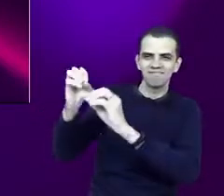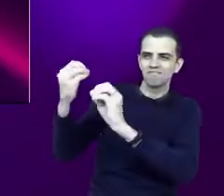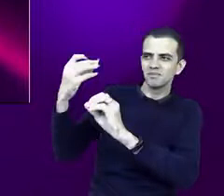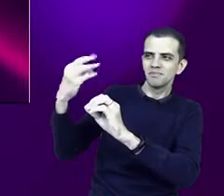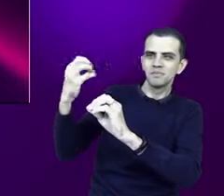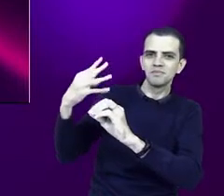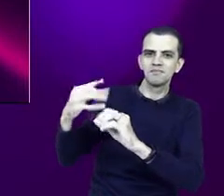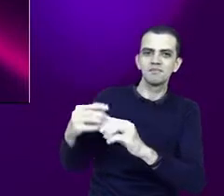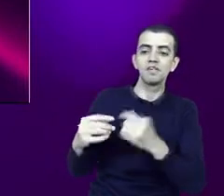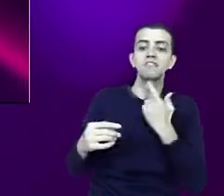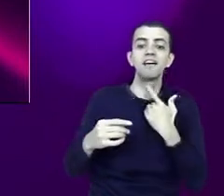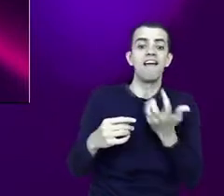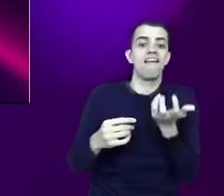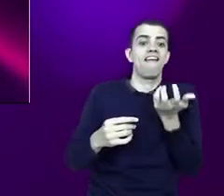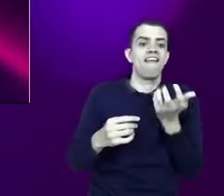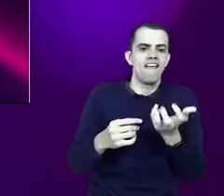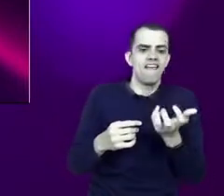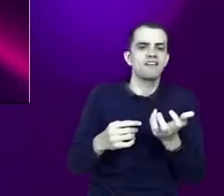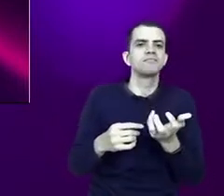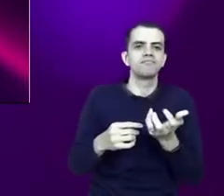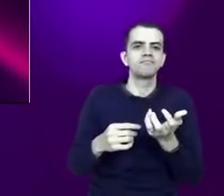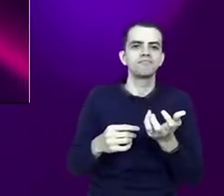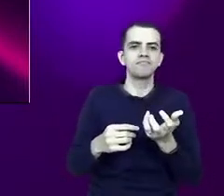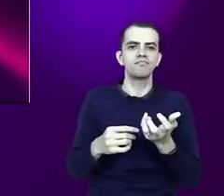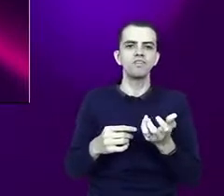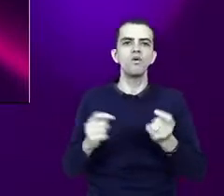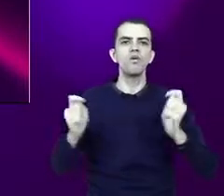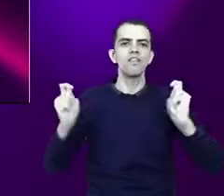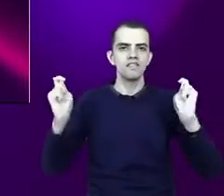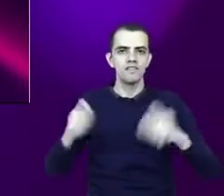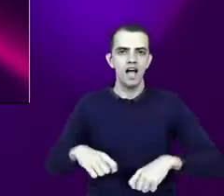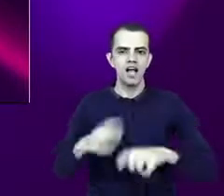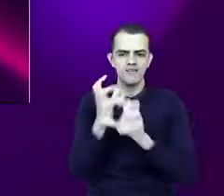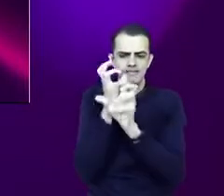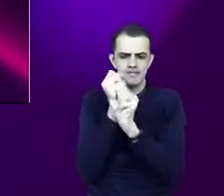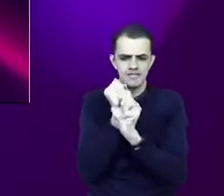que a minha prótese fique assim. Agora eu entrego um cálculo.